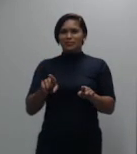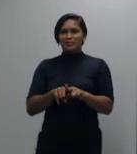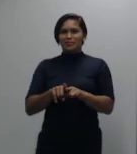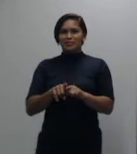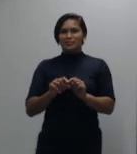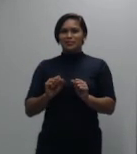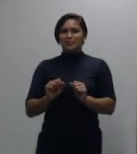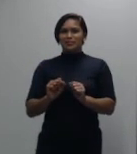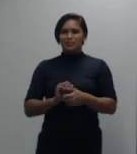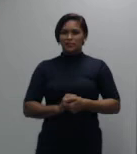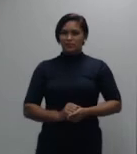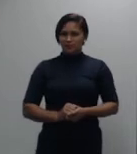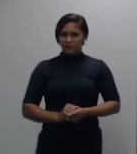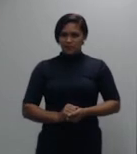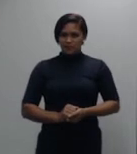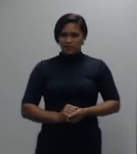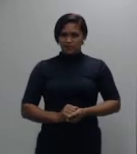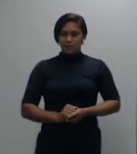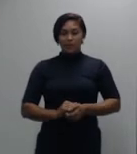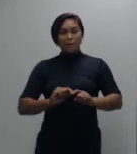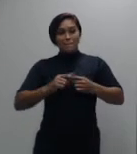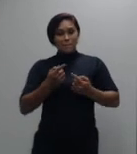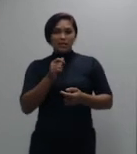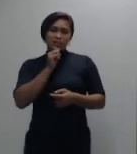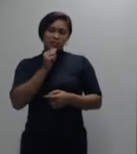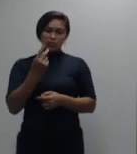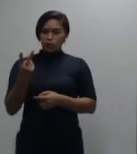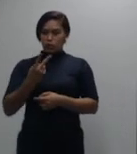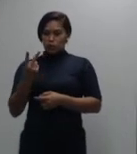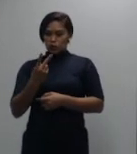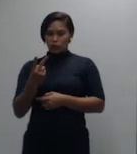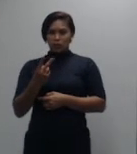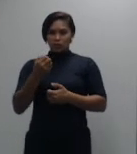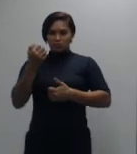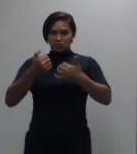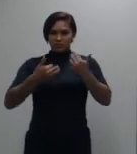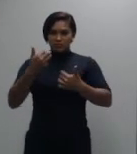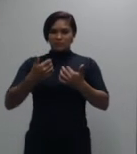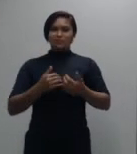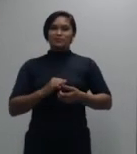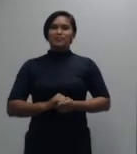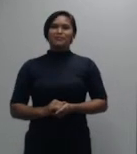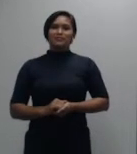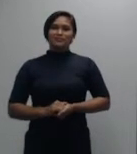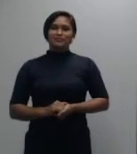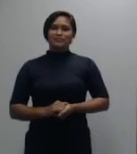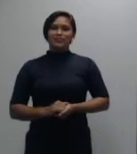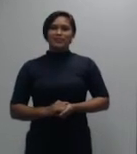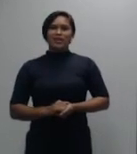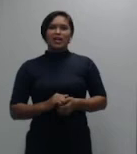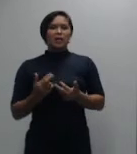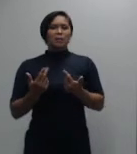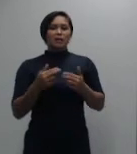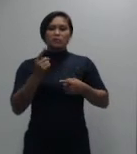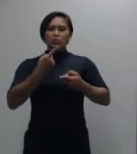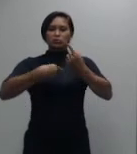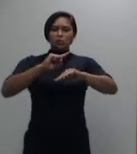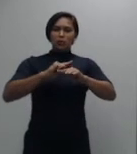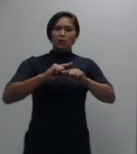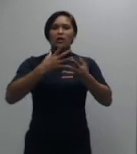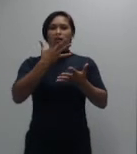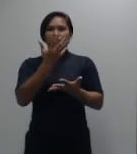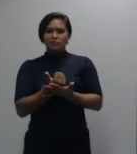conhecido é mas ainda duas questões de fundo mostra-se também e mesmo que superada a questão da admissibilidade